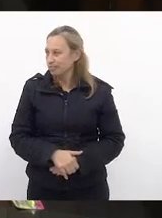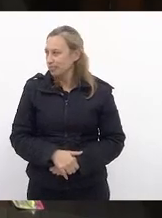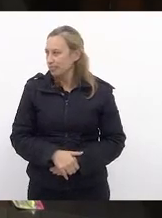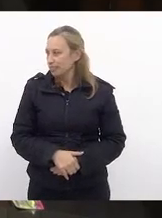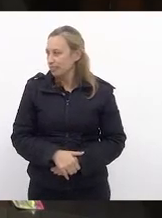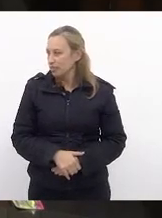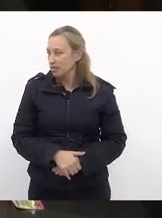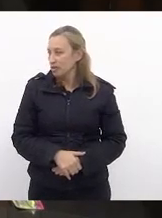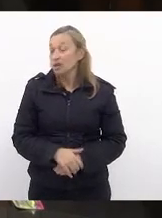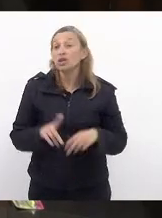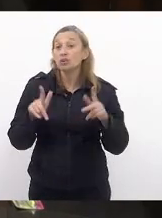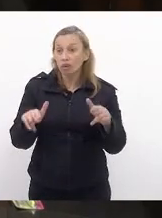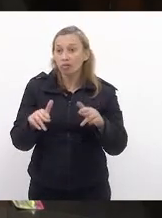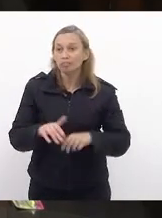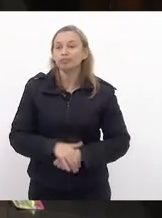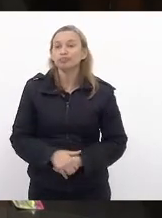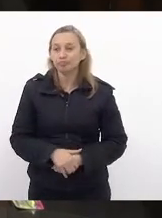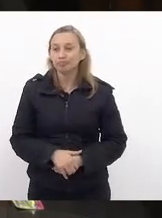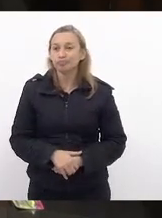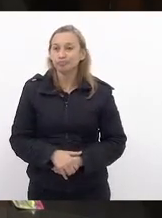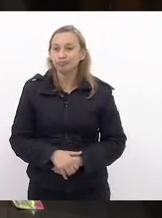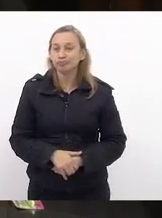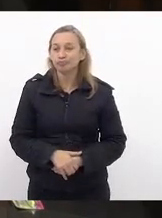Quem são os mesmos